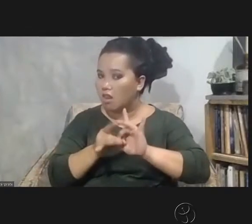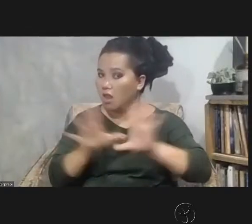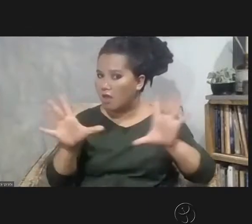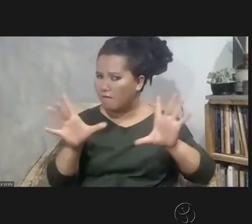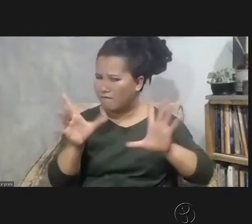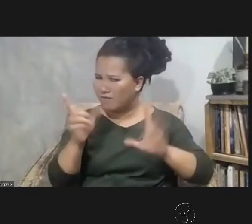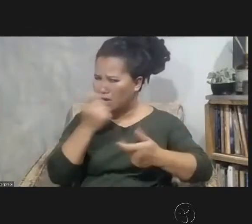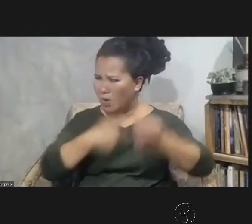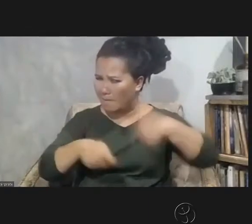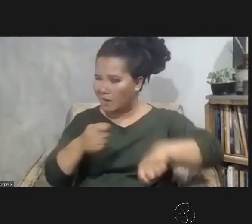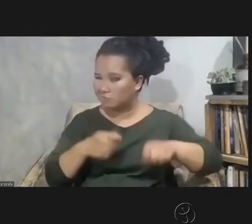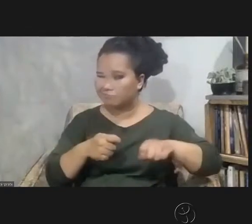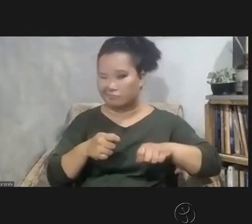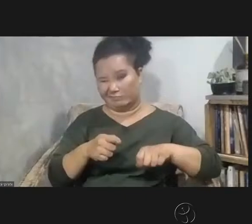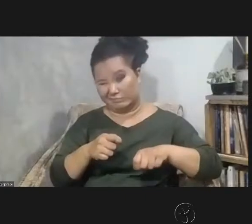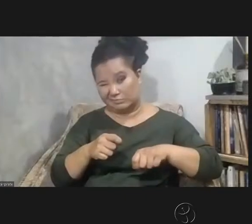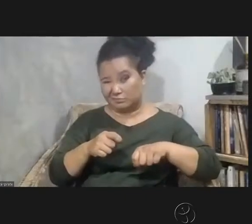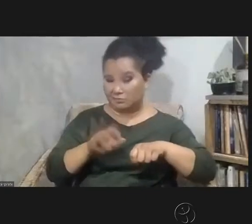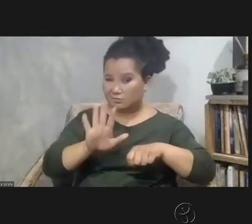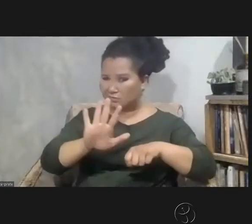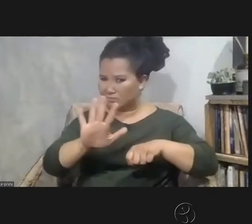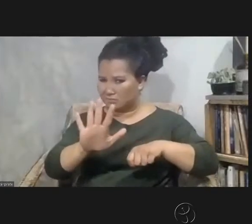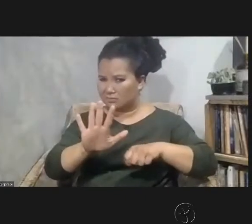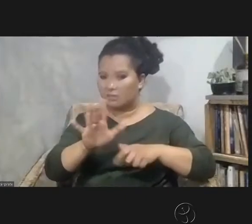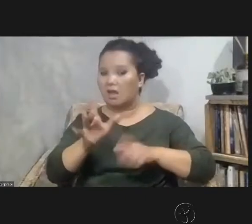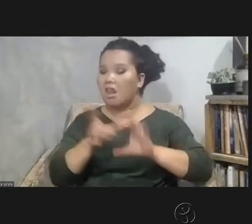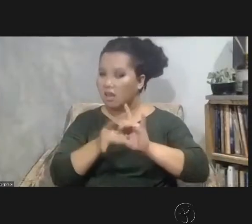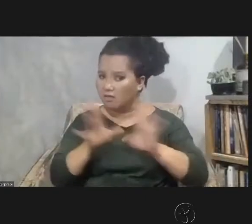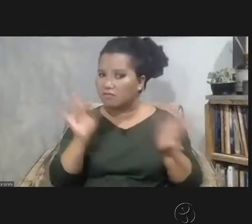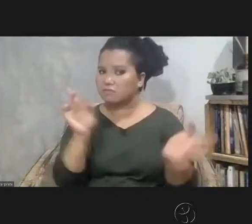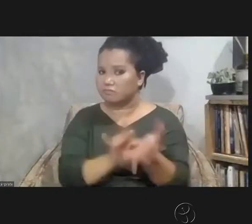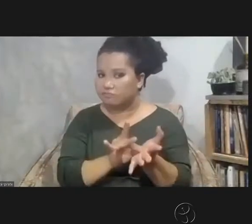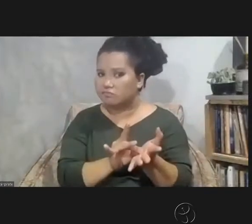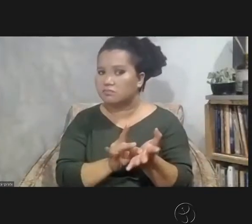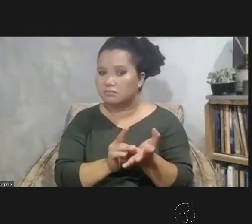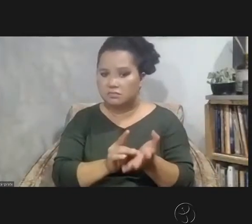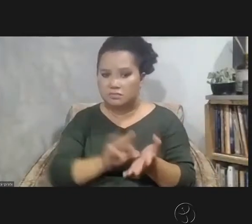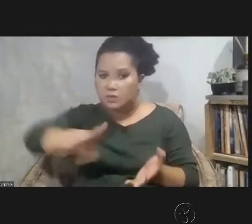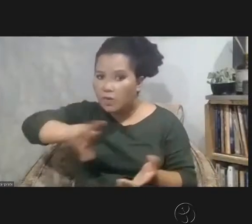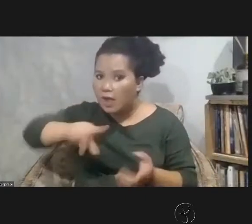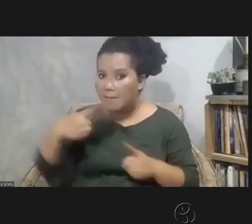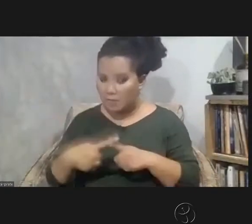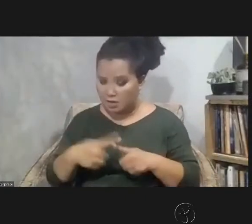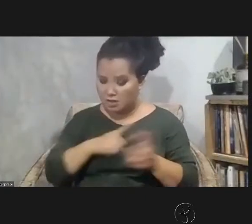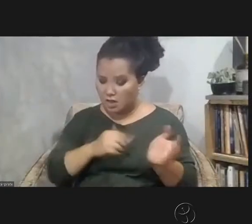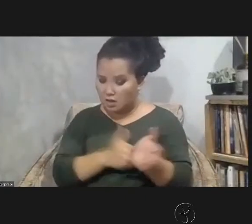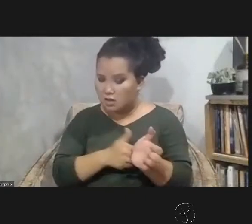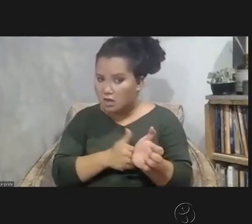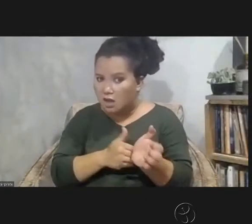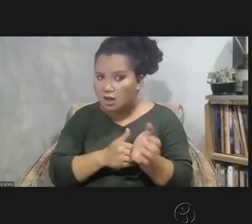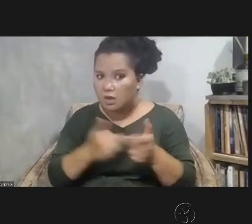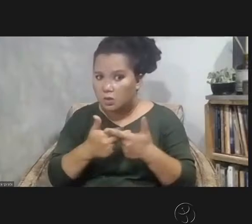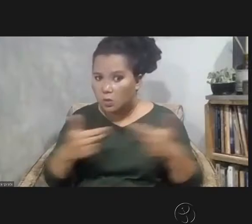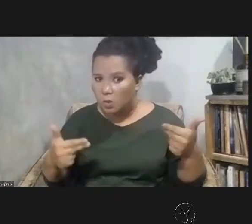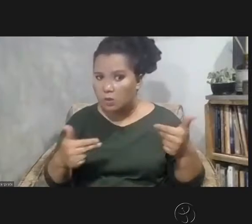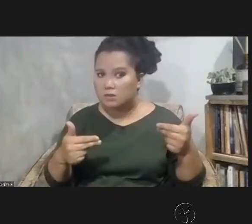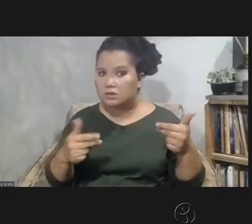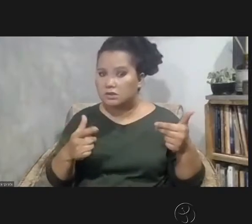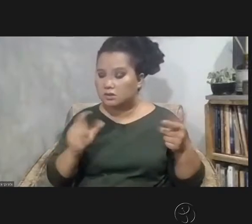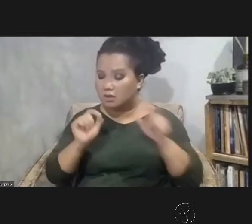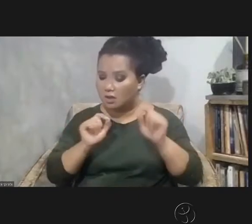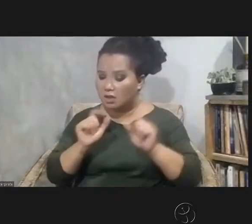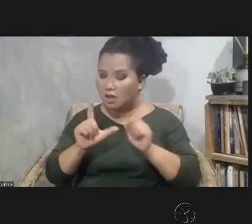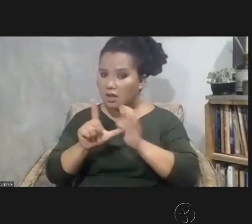a primazia do sigilo, às vezes num nível em que são gerados escândalos